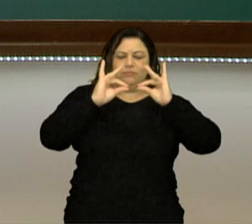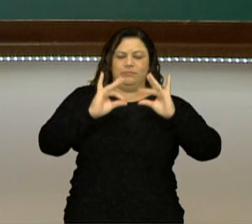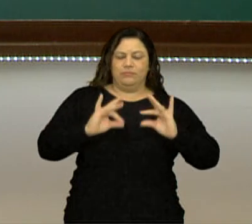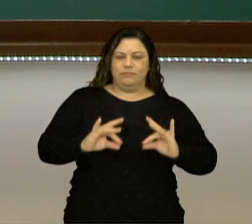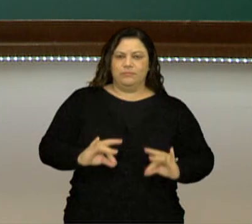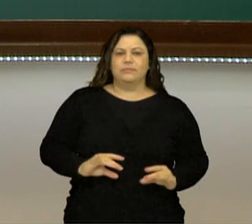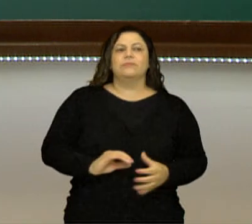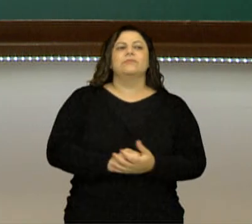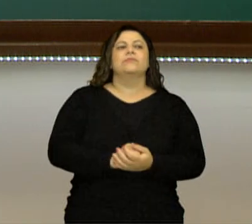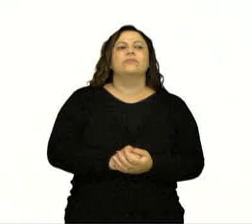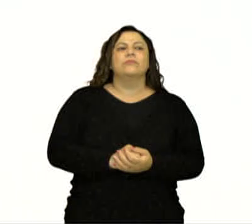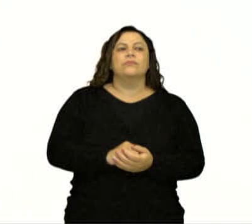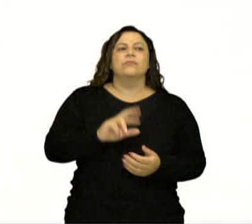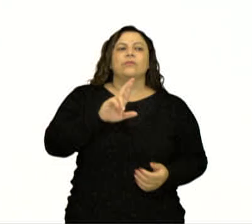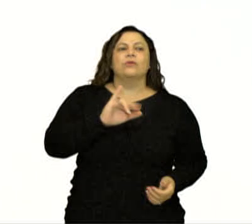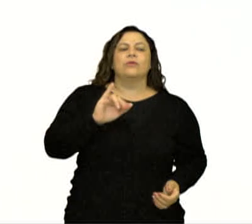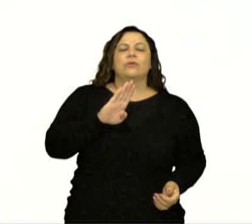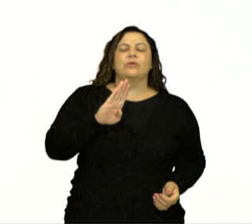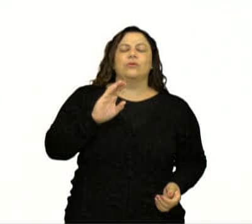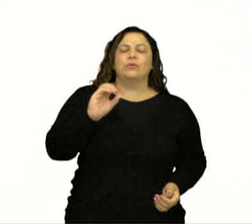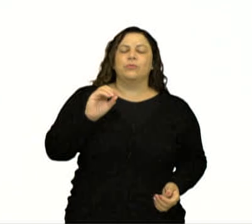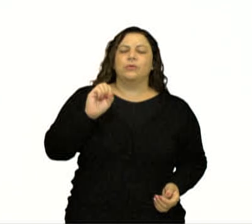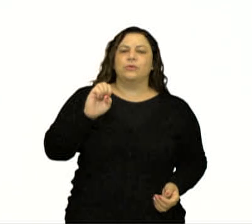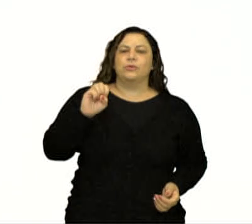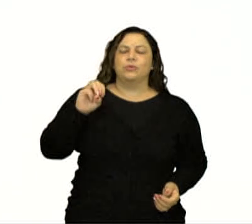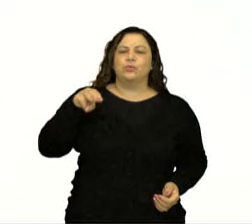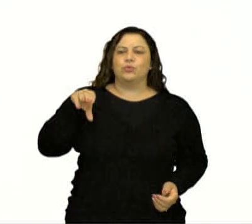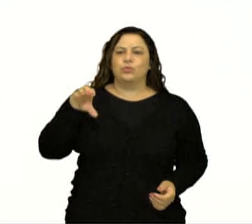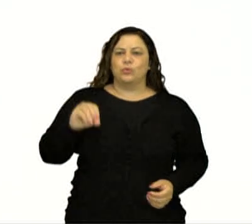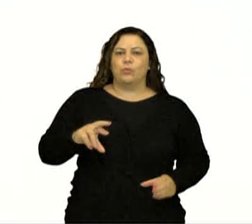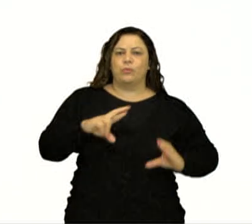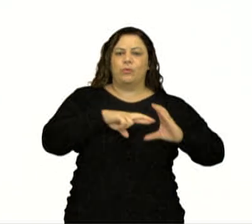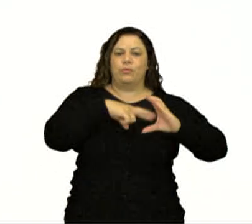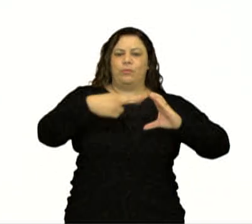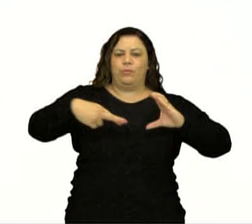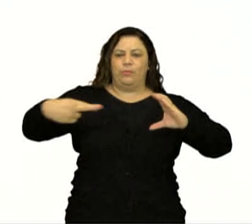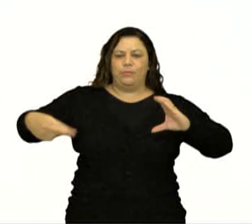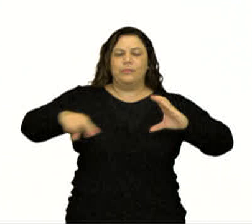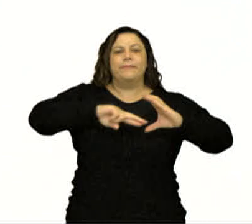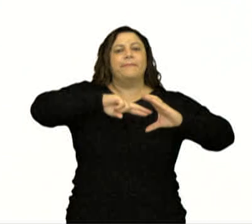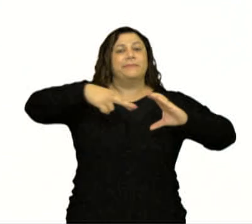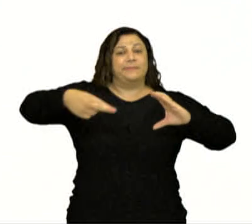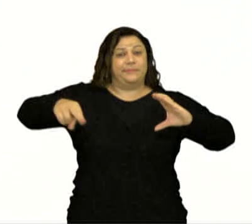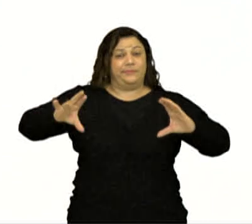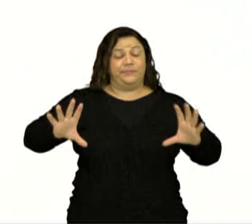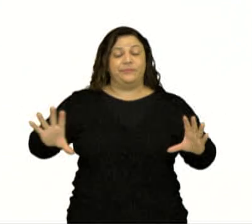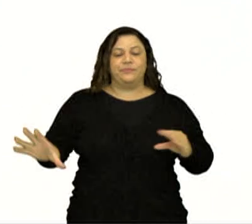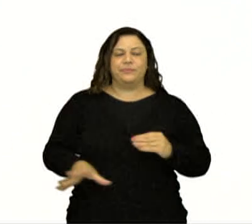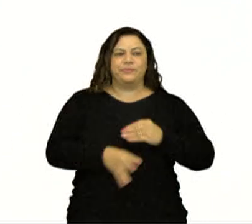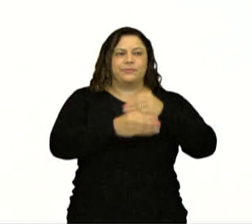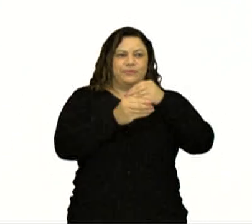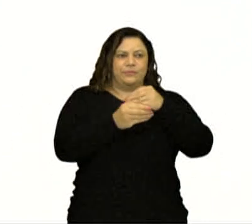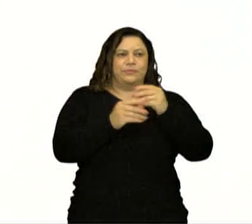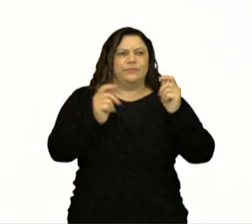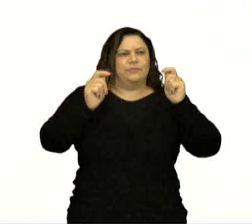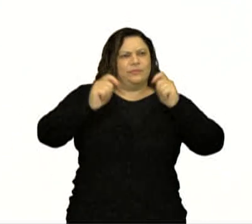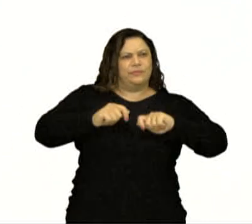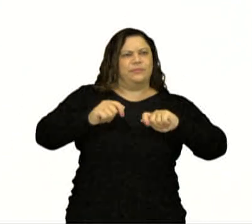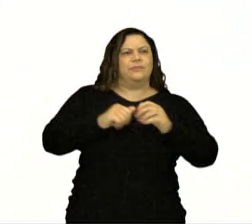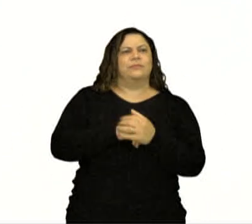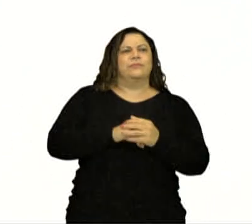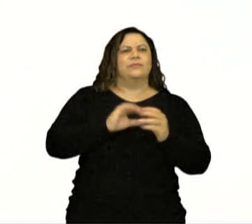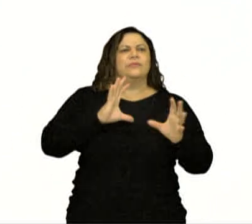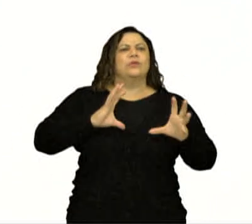ribossomo completo para síntese possui 4 sítios de ligação com as outras moléculas de RNA. Um sítio de ligação com o